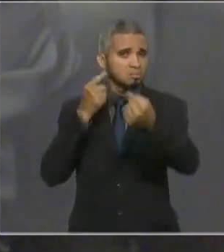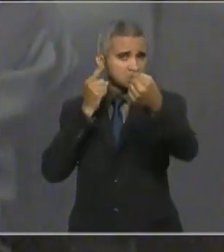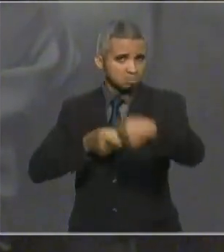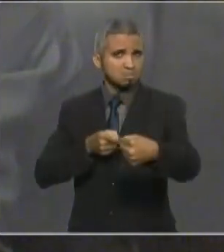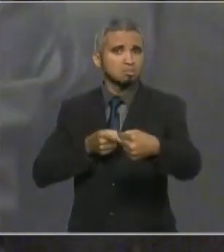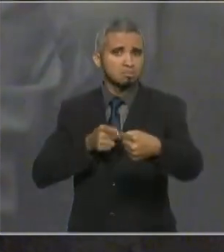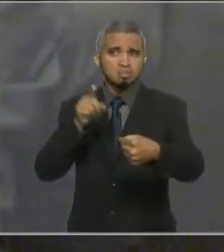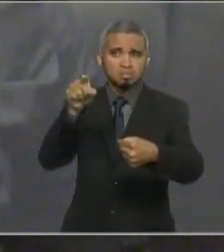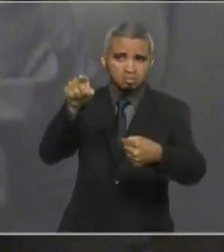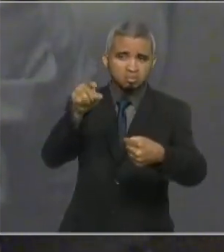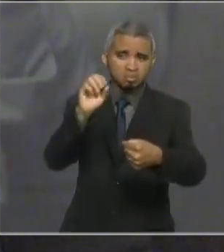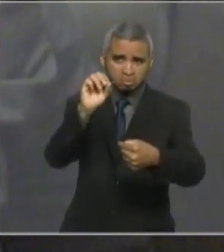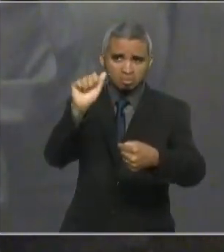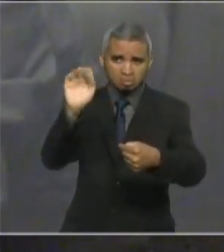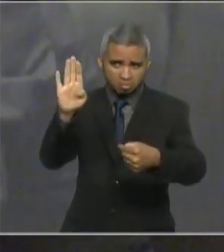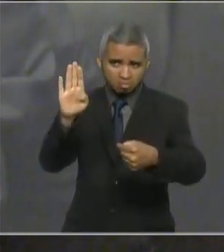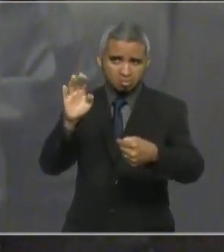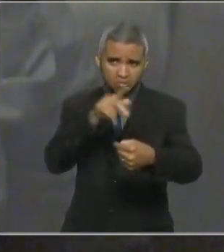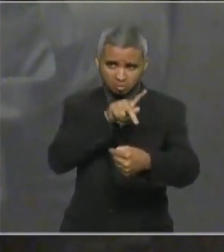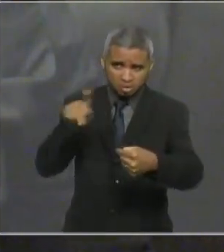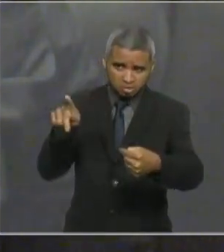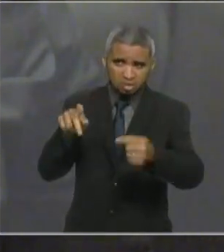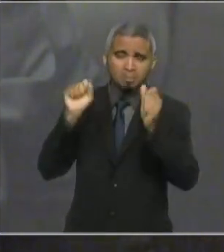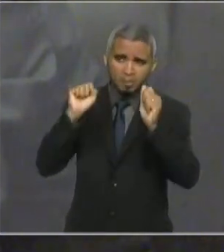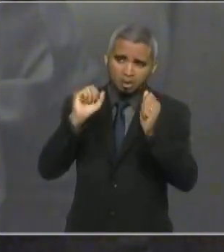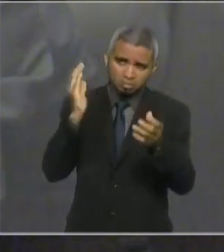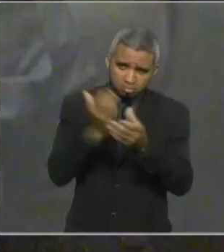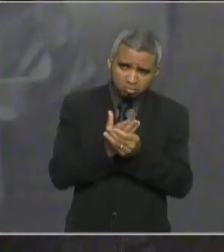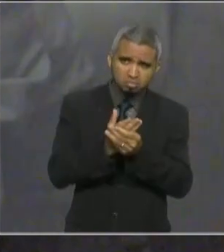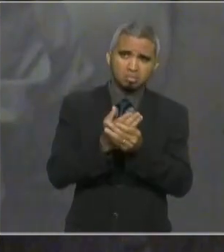né, com a ação